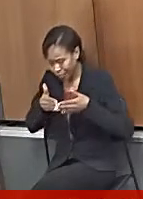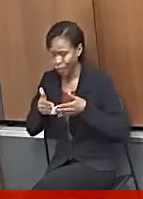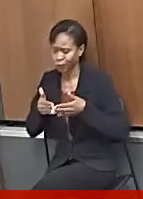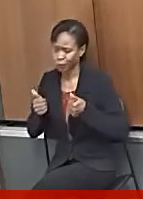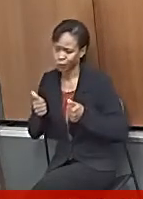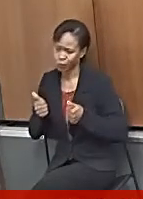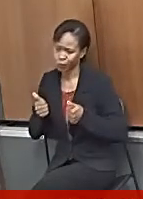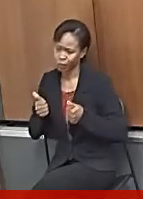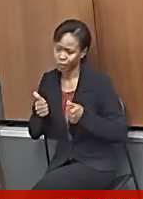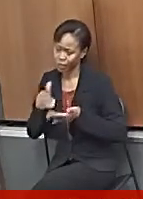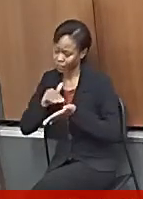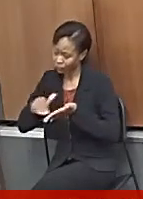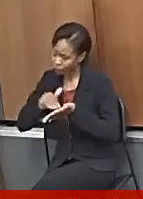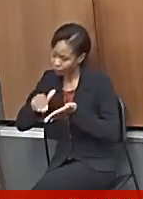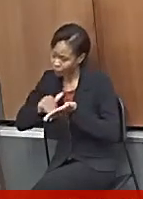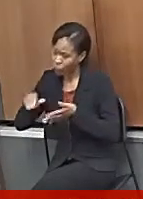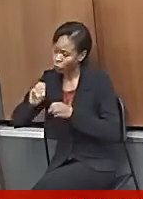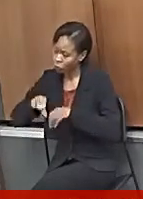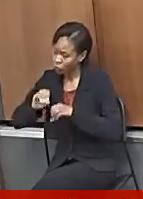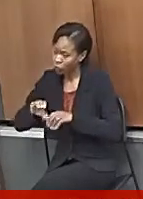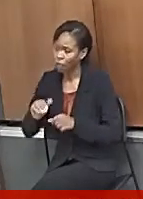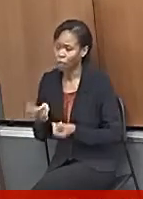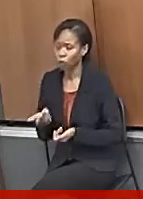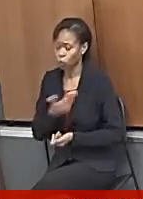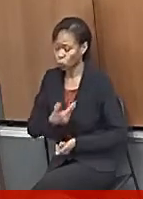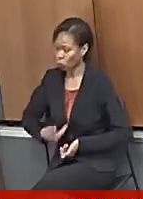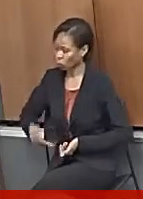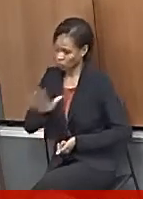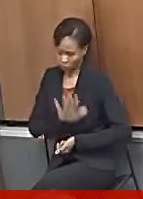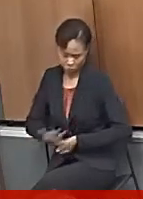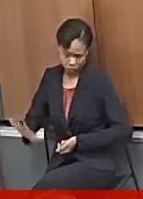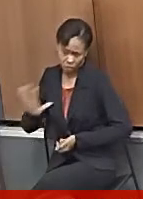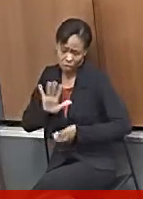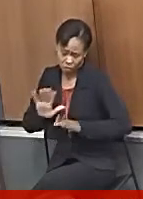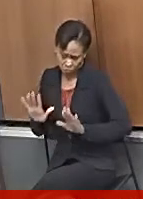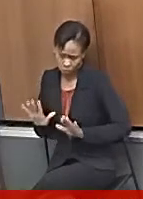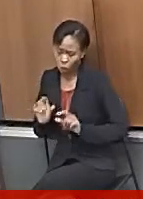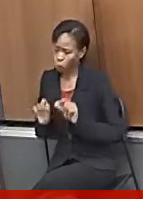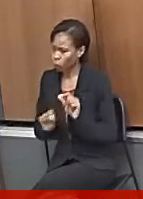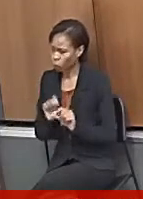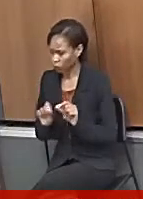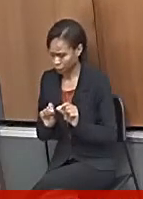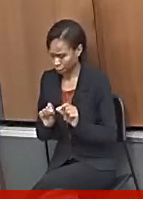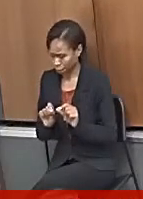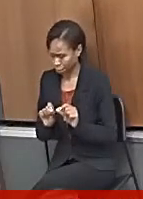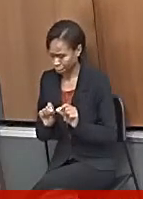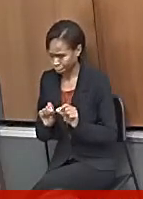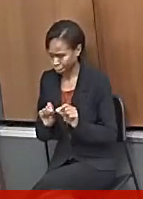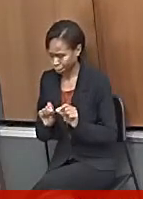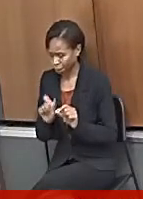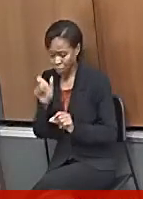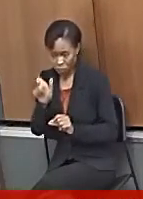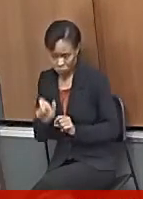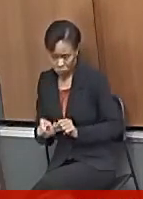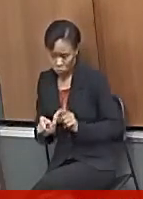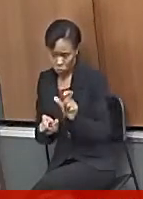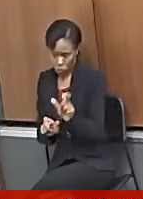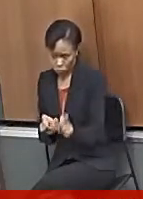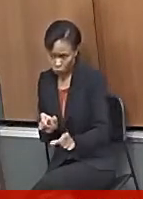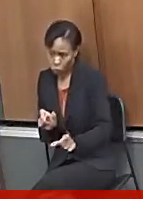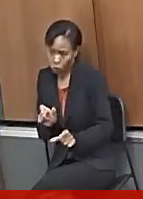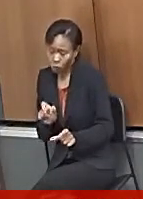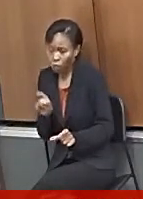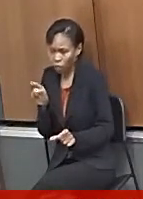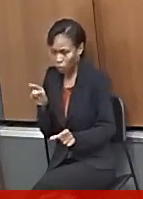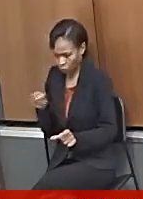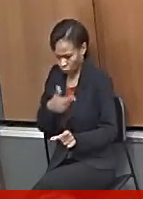secretária de educação ao governo de um modo geral que aquelas pessoas que ele já sabe quem tem tempo de idade para